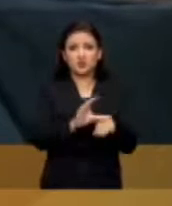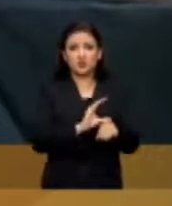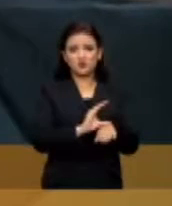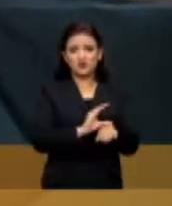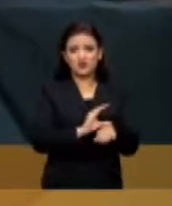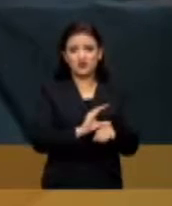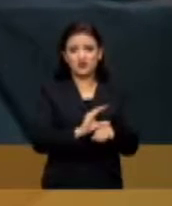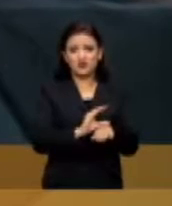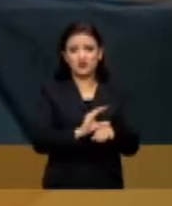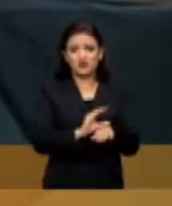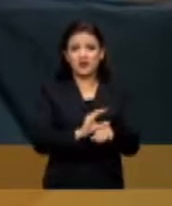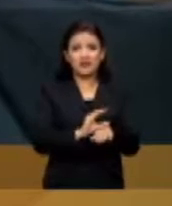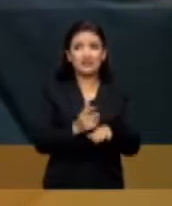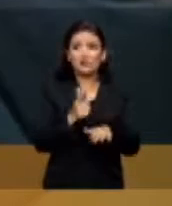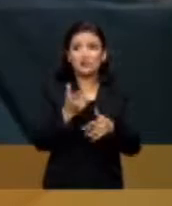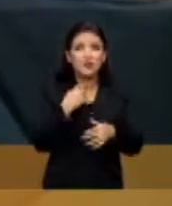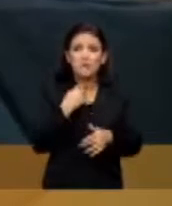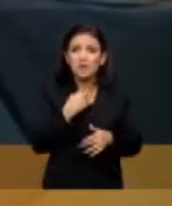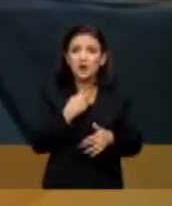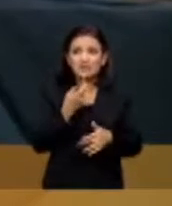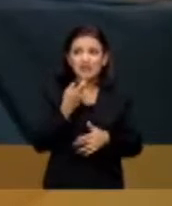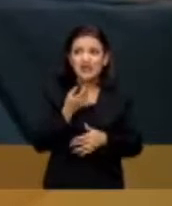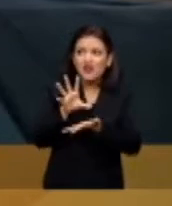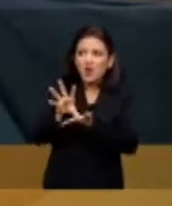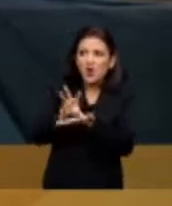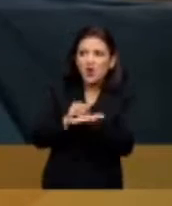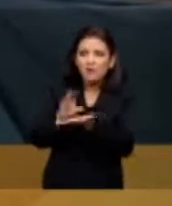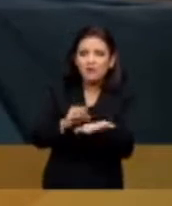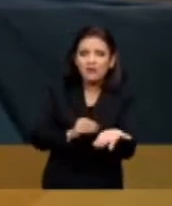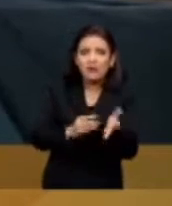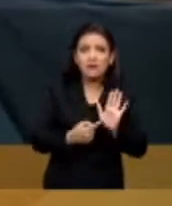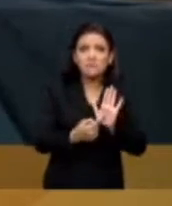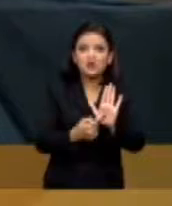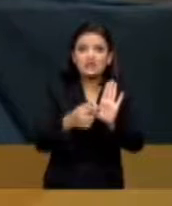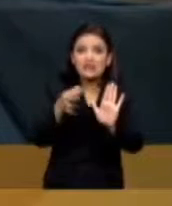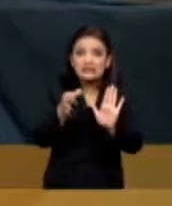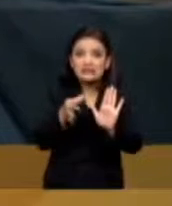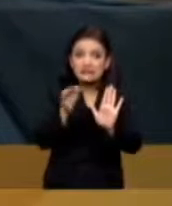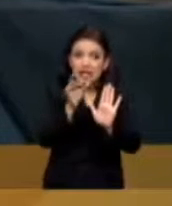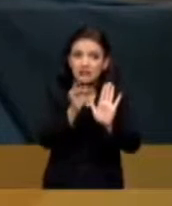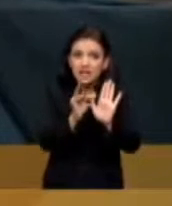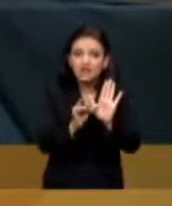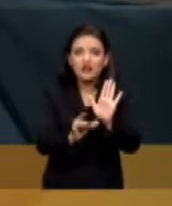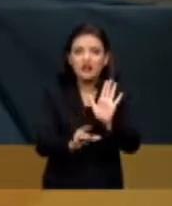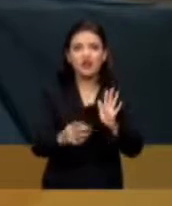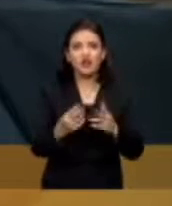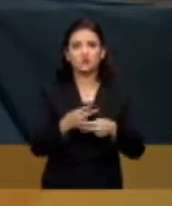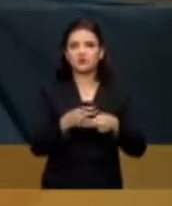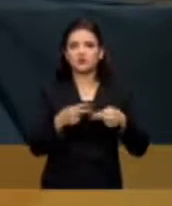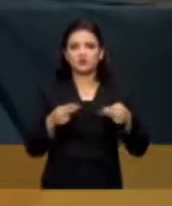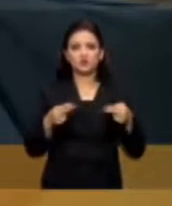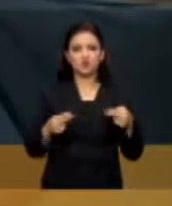nós repetirmos ou veicularmos a extensão e a exatidão daquilo que já